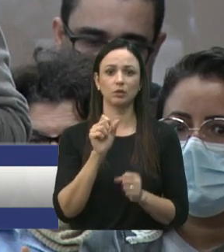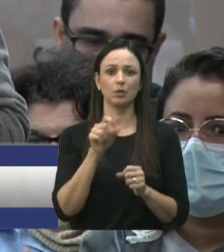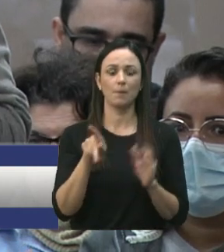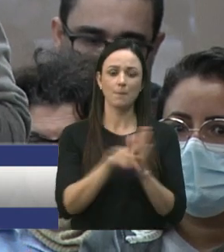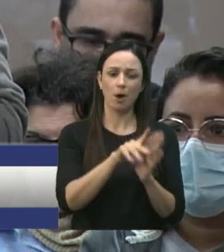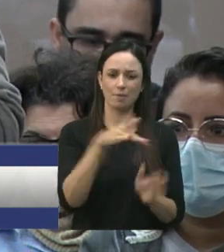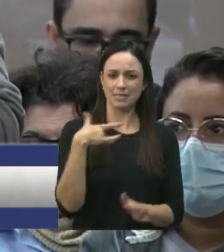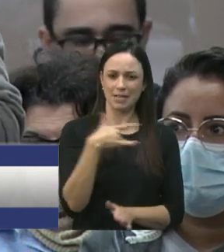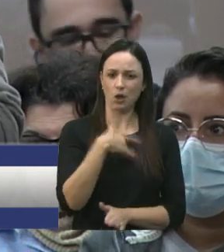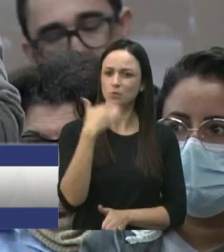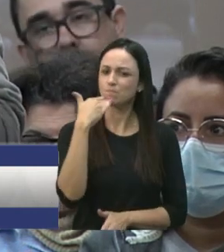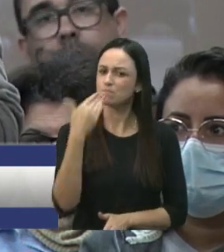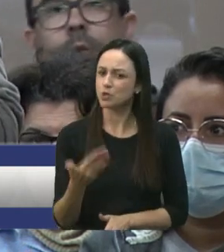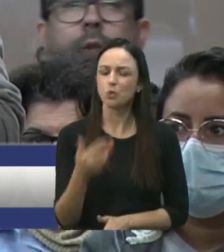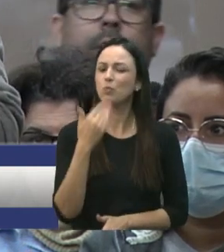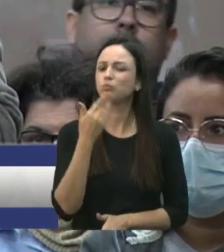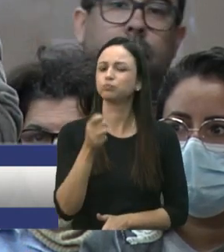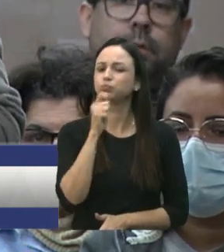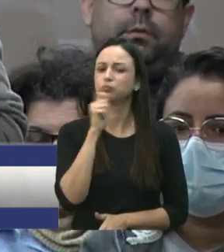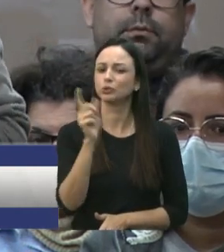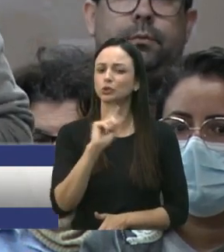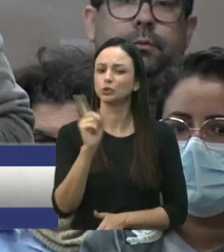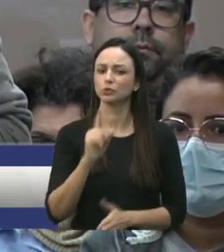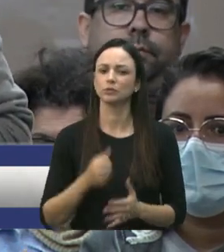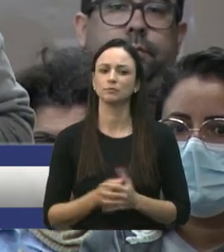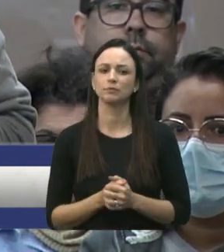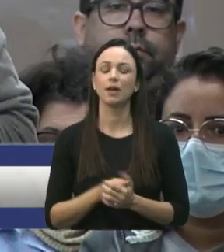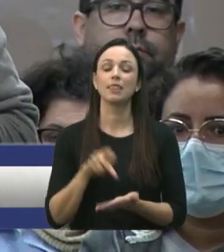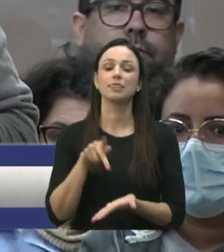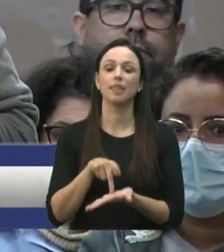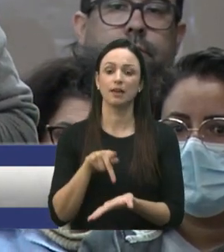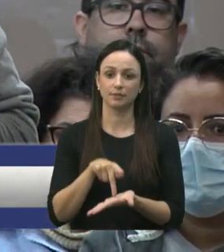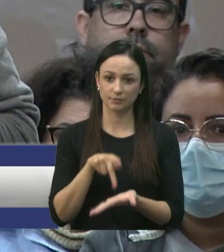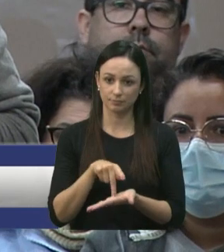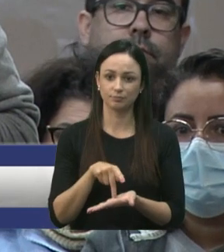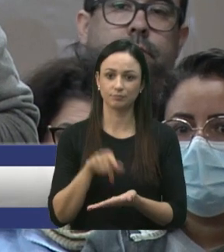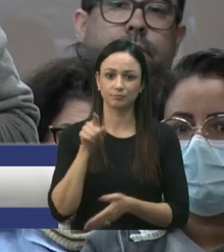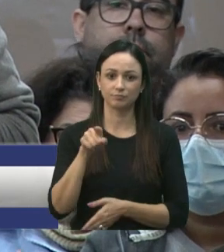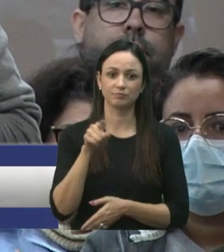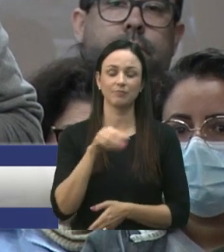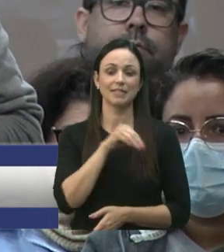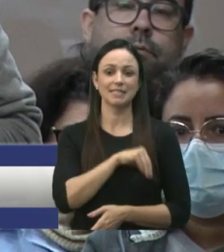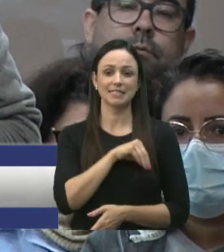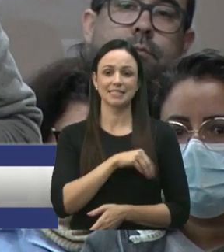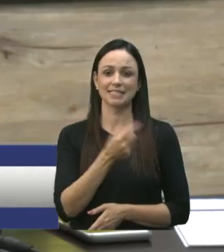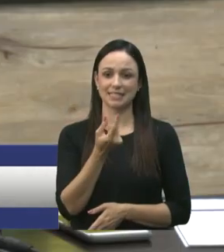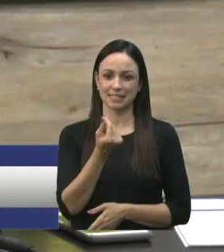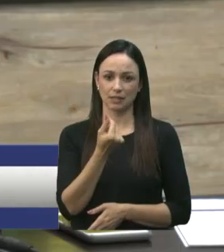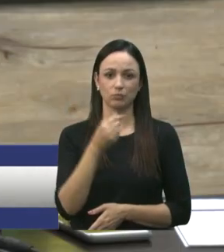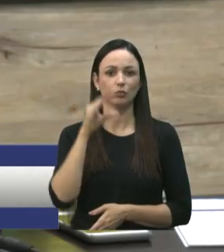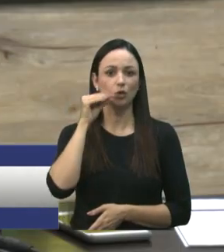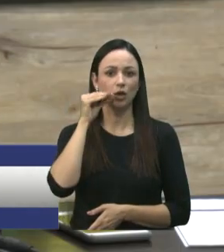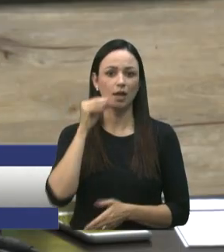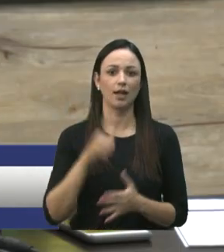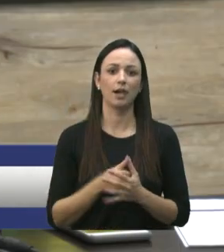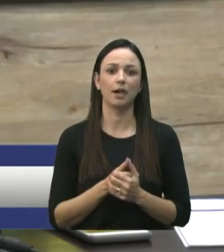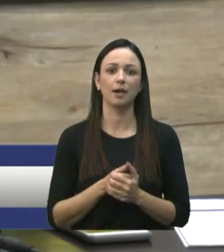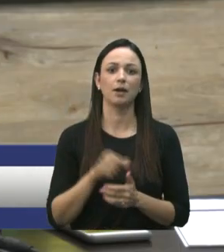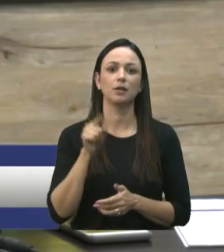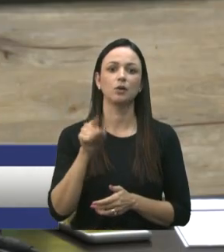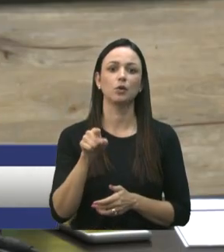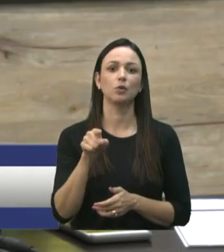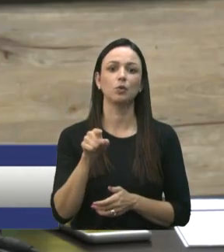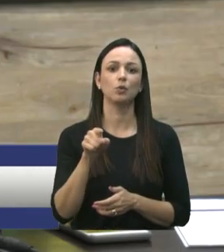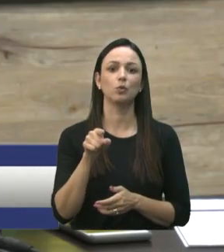saúde pediu ou não? Esse daqui não entra? Na verdade, a questão dos reajustes dos servidores, eles